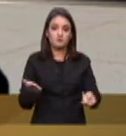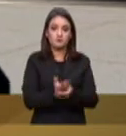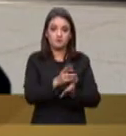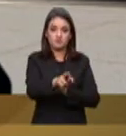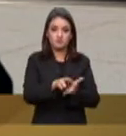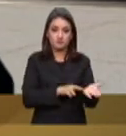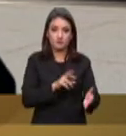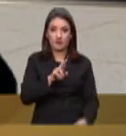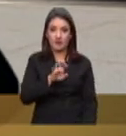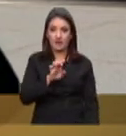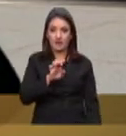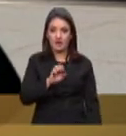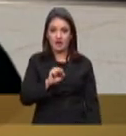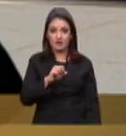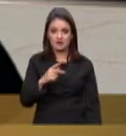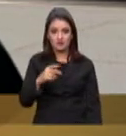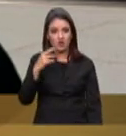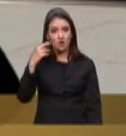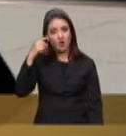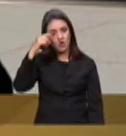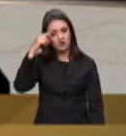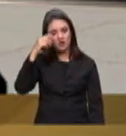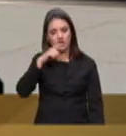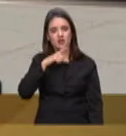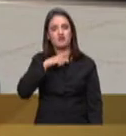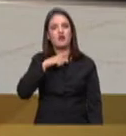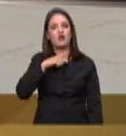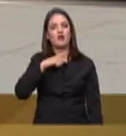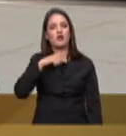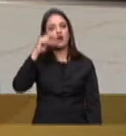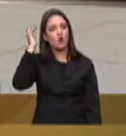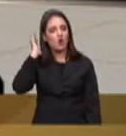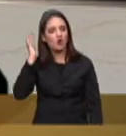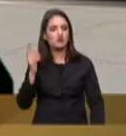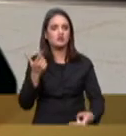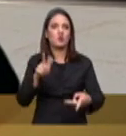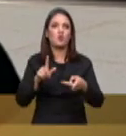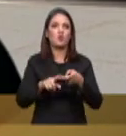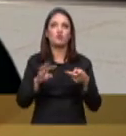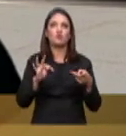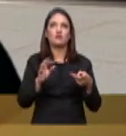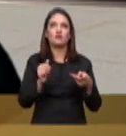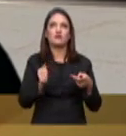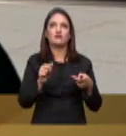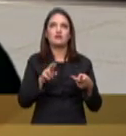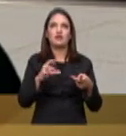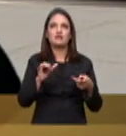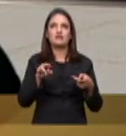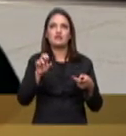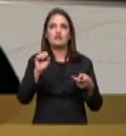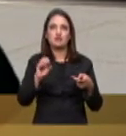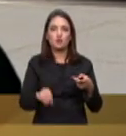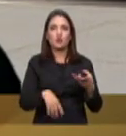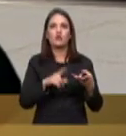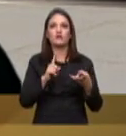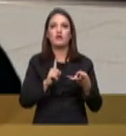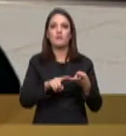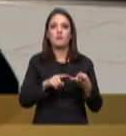RESP 870, relator ministro Tarcísio Vieira de Carvalho Neto, também a representação